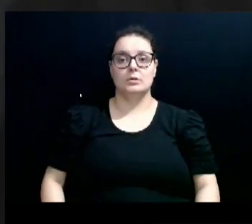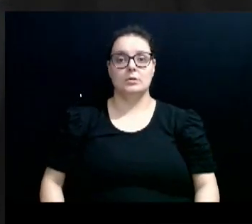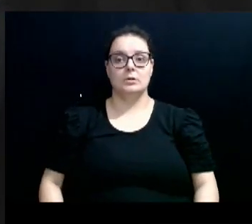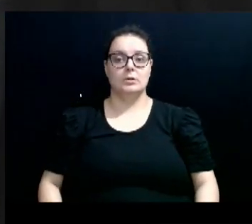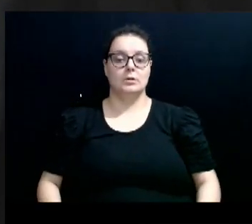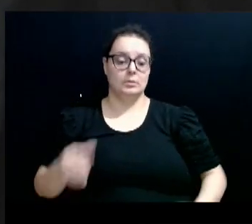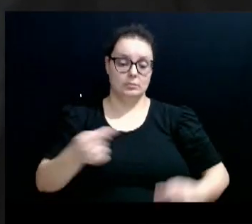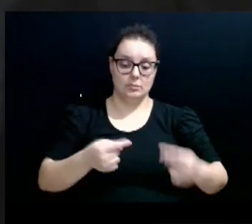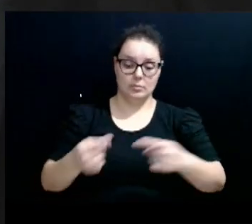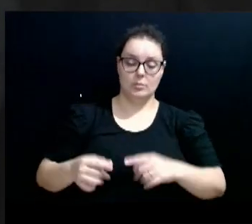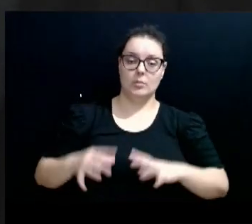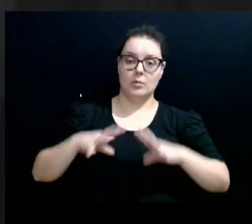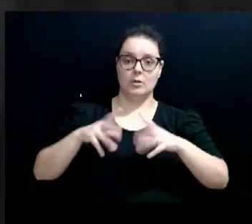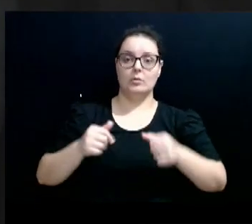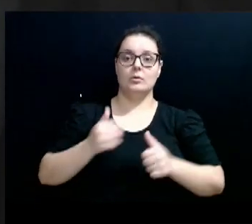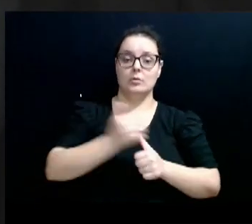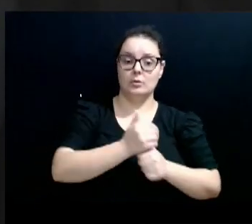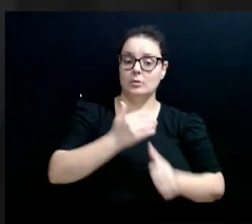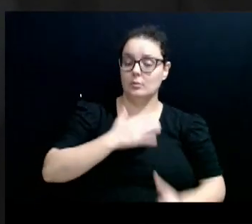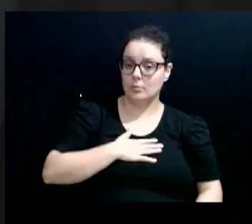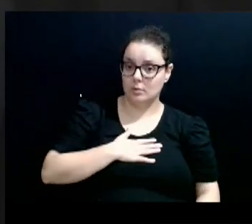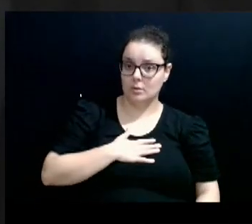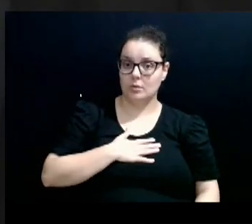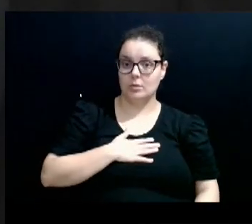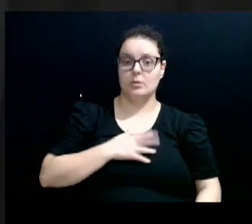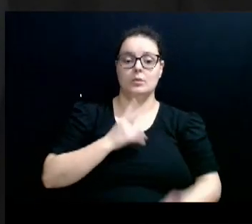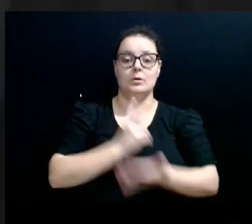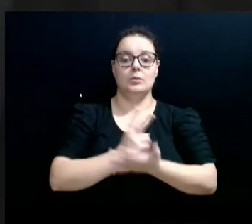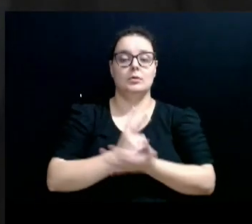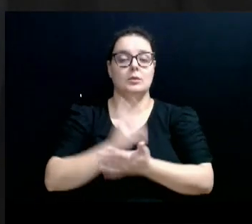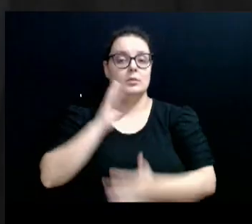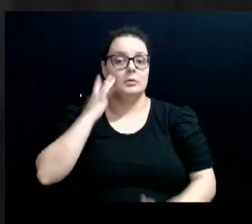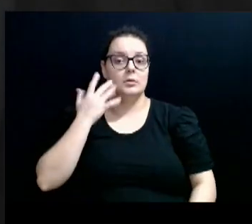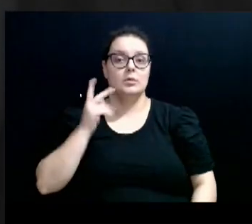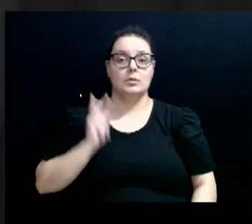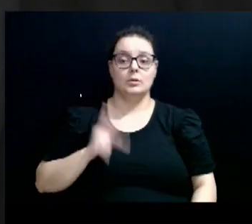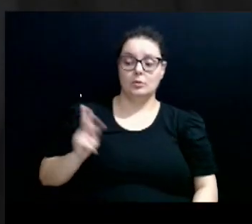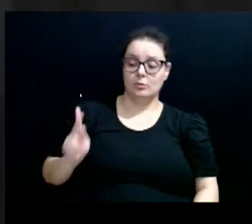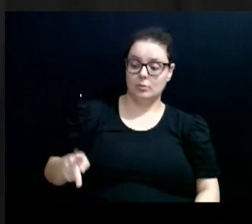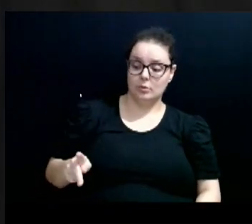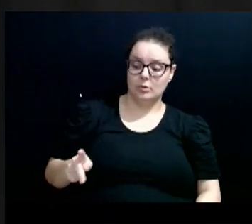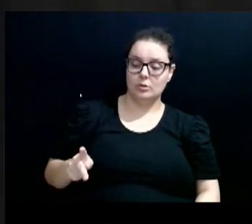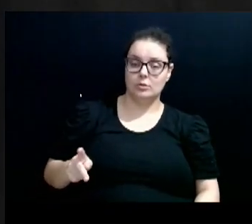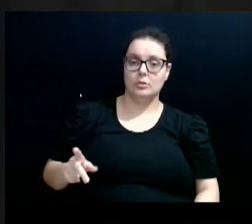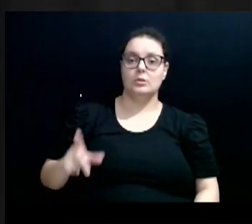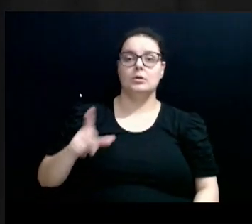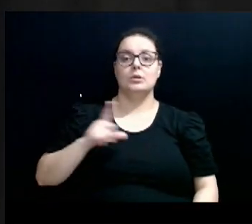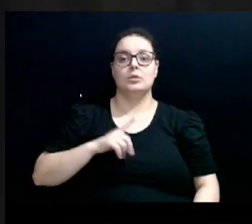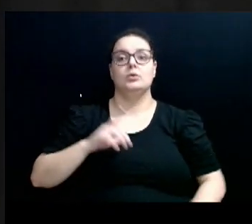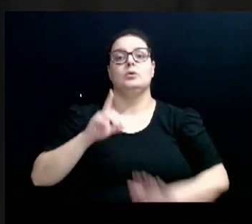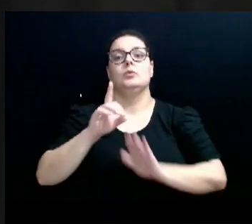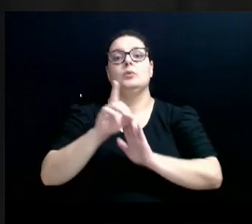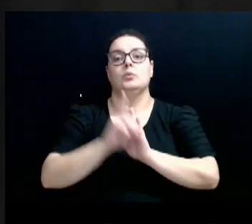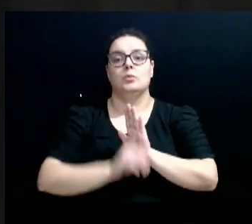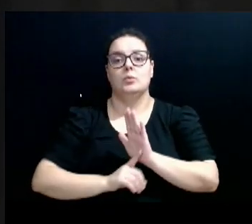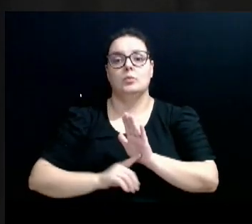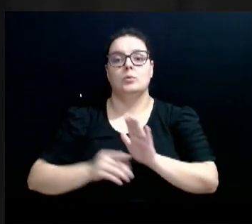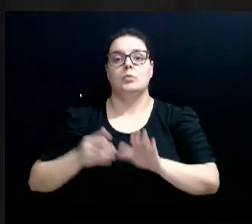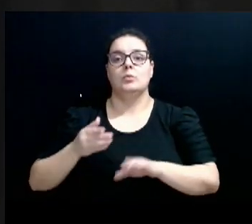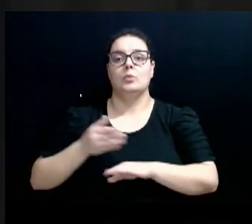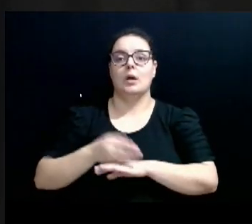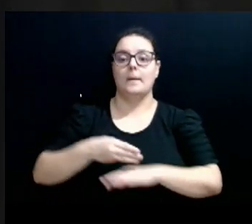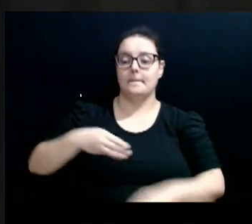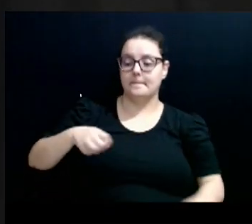meus mandatos, eu sempre achei que o professor tem o direito de participar da merenda com o aluno.